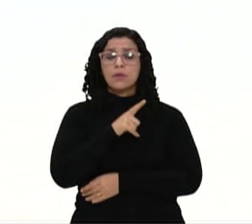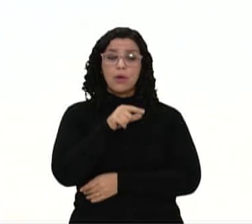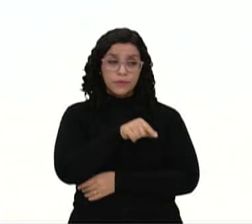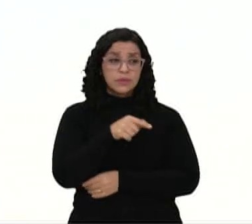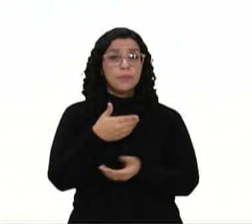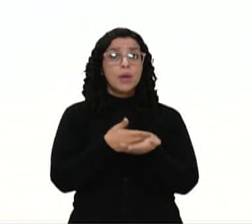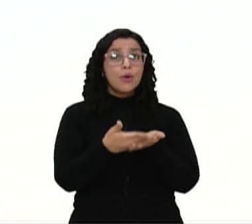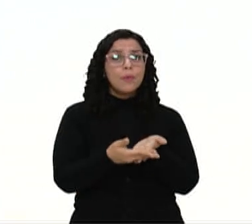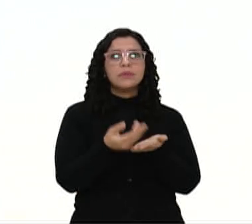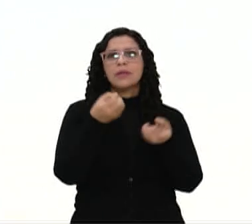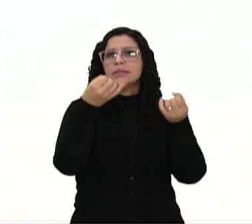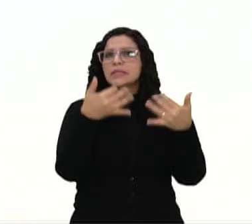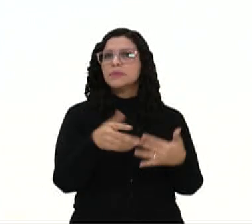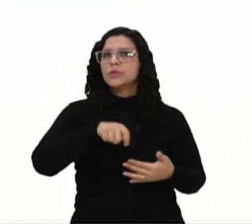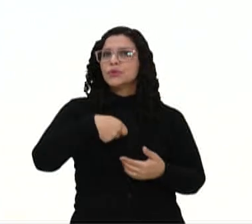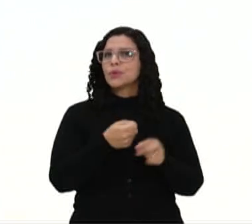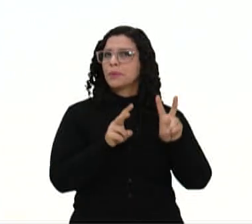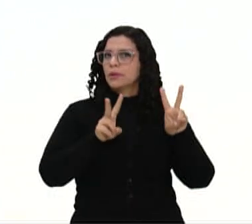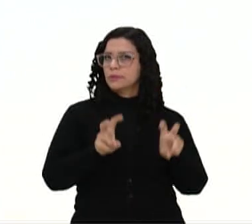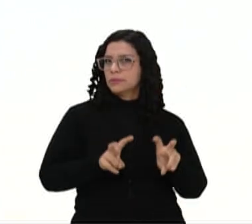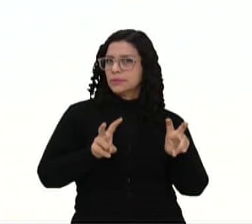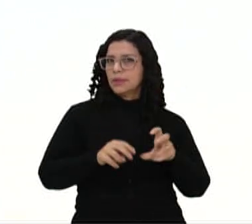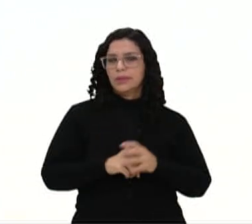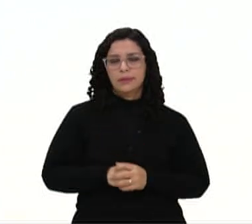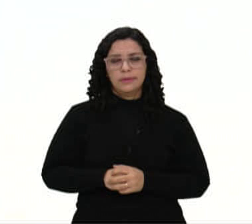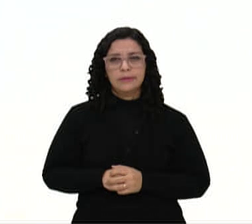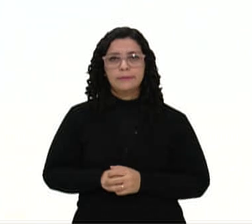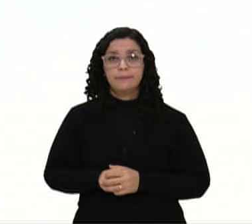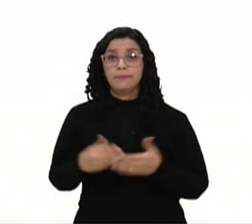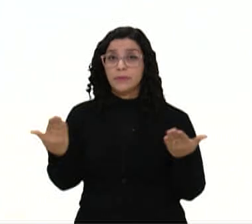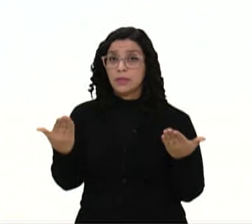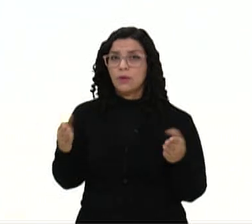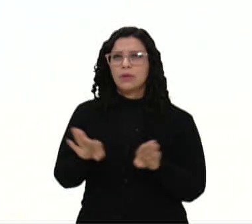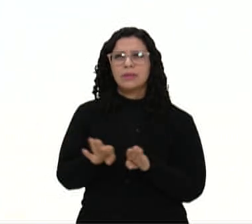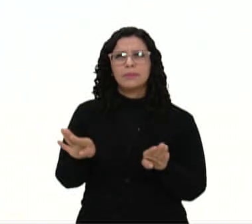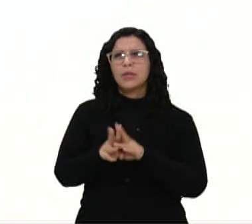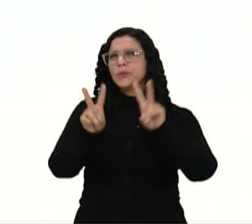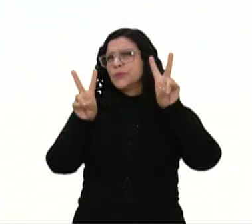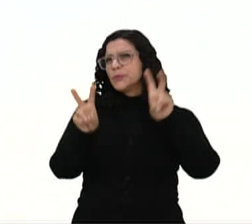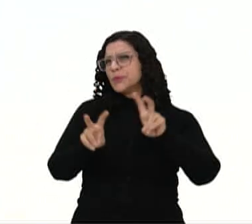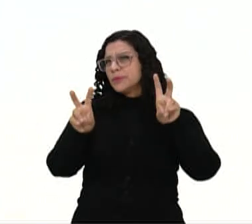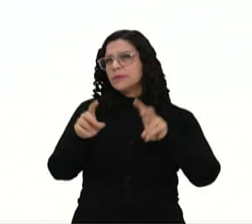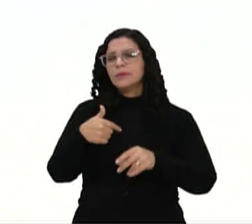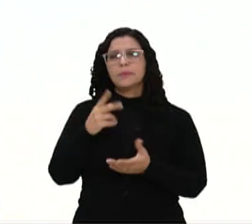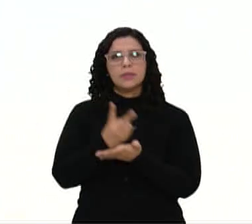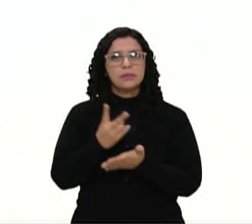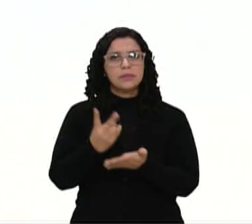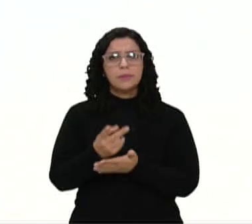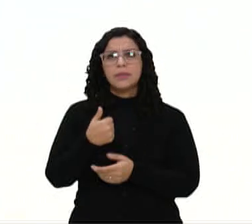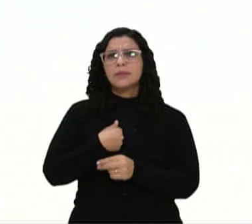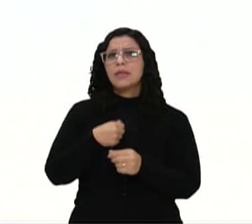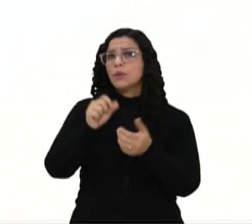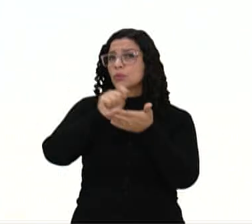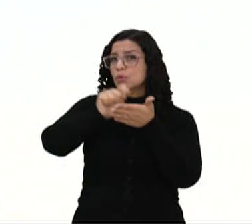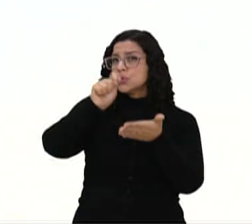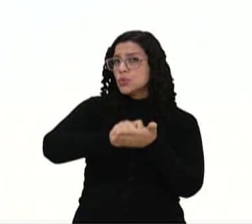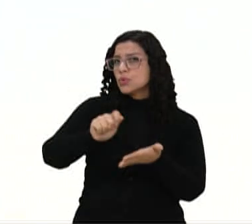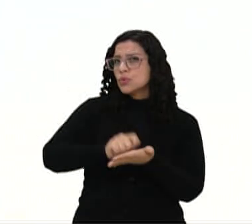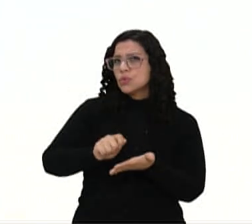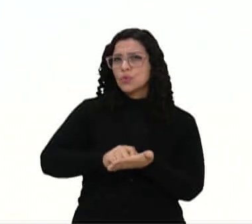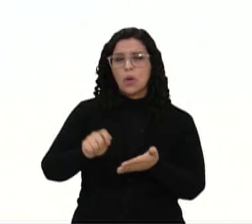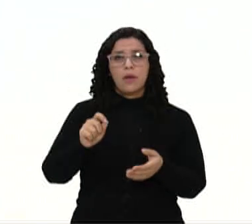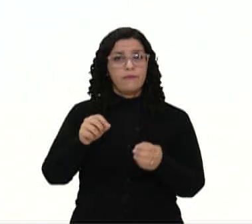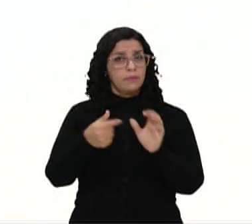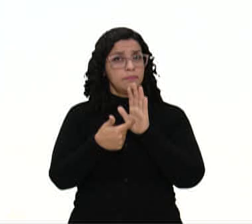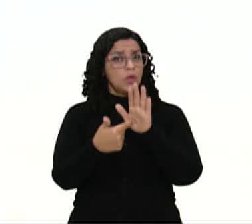para começar a falar sobre o assunto. Isso mesmo, no título, já o escritor, o autor desta